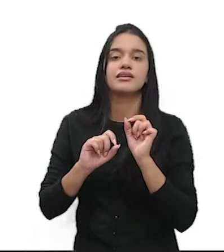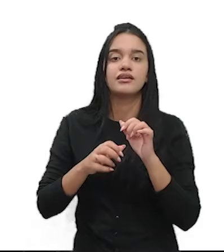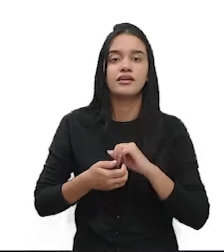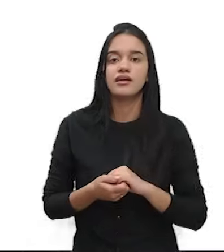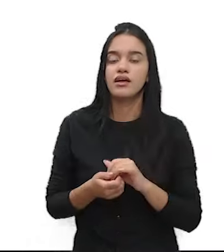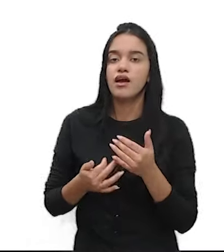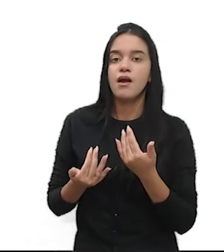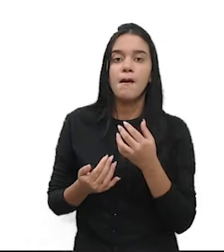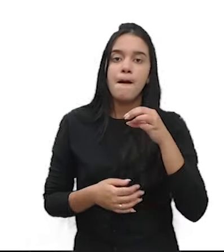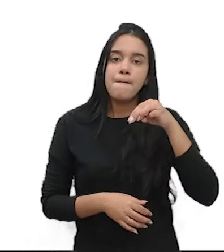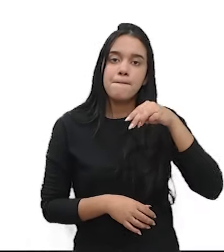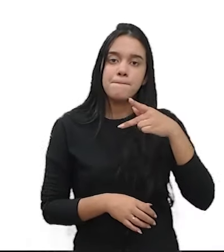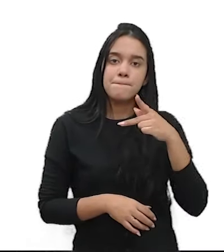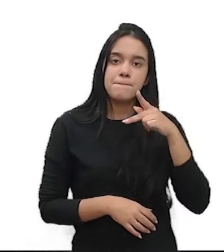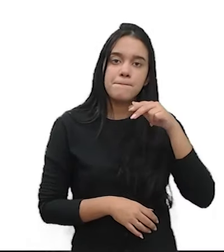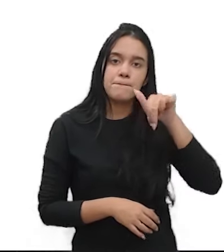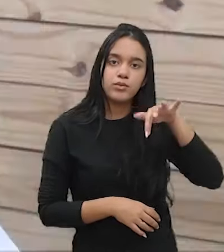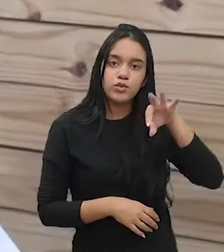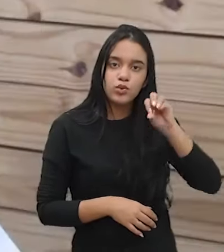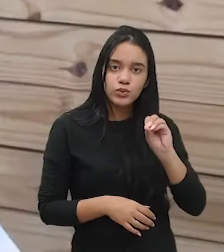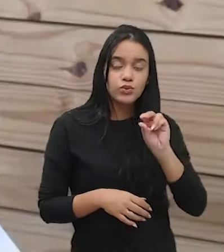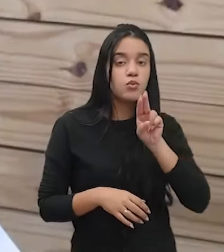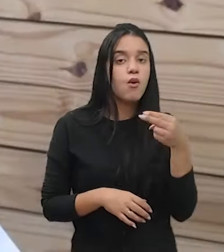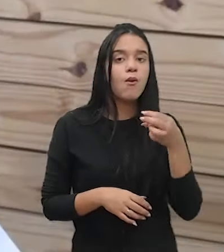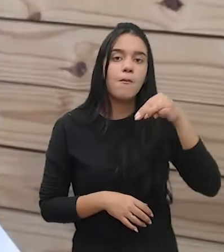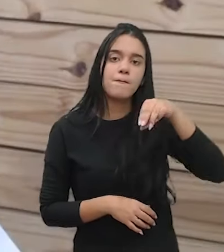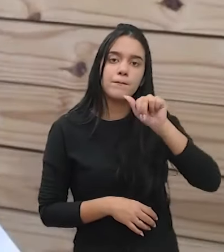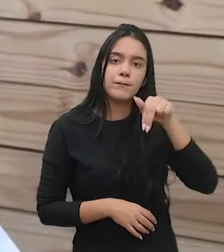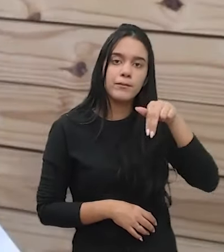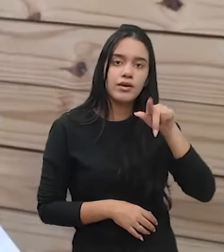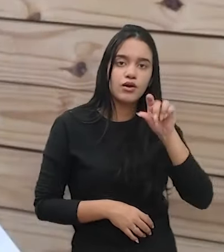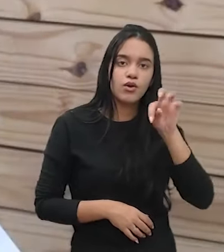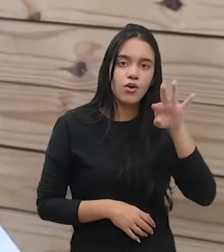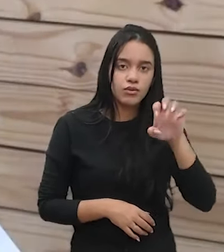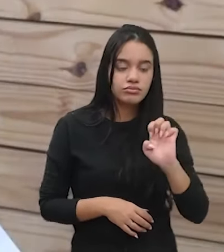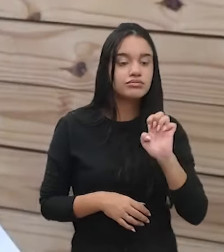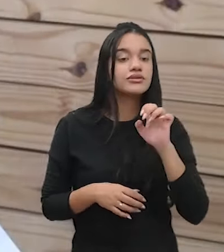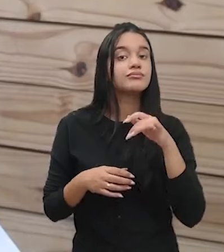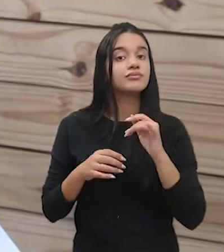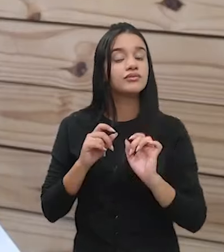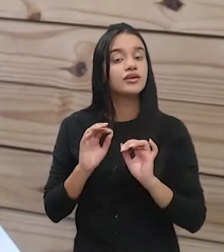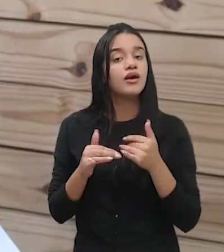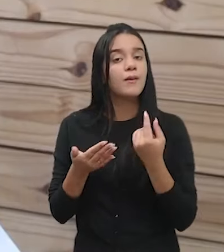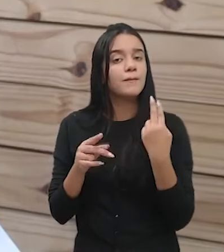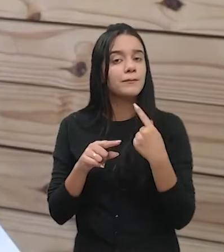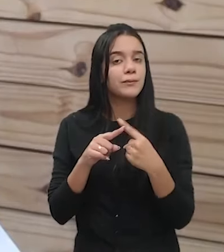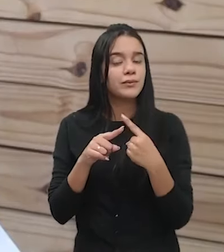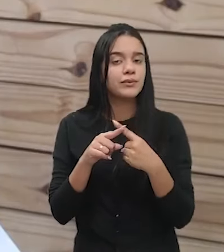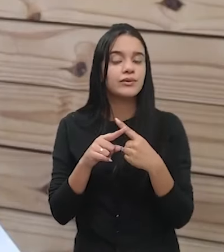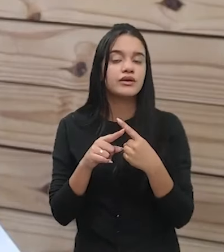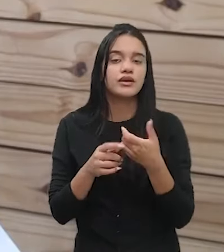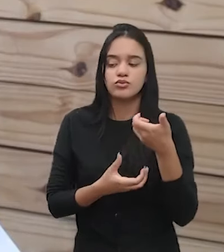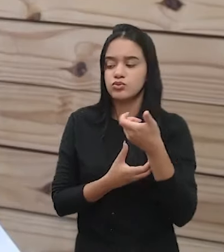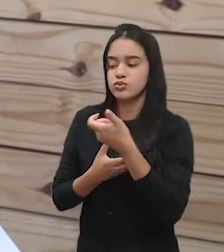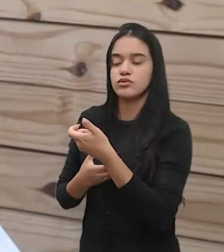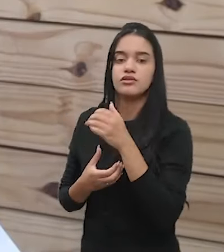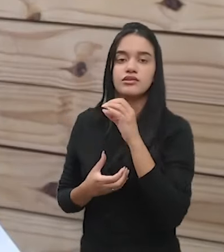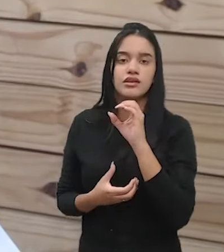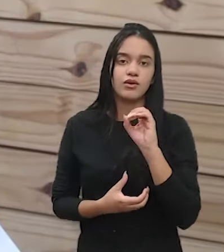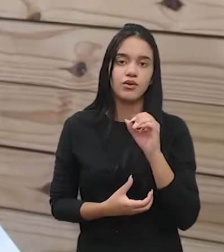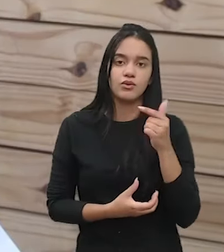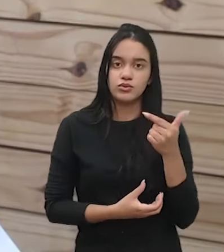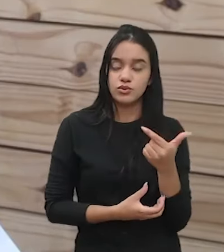ou mangote que aqui na pontinha da mangueira né que é uma parte mais grossinha por quê o extintor de CO2 quando acionado